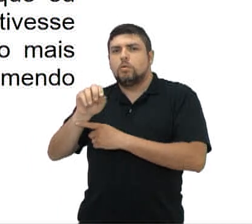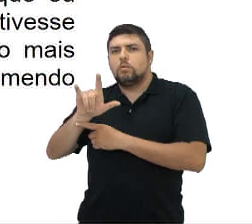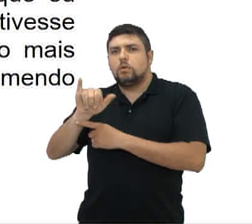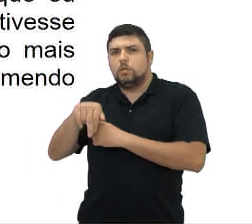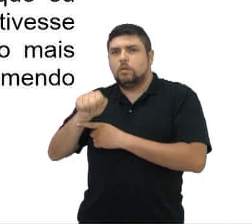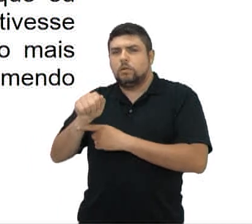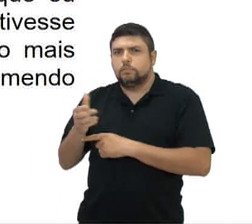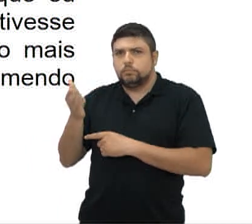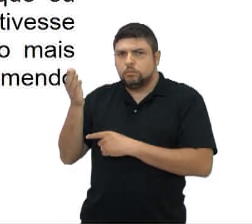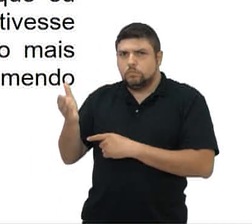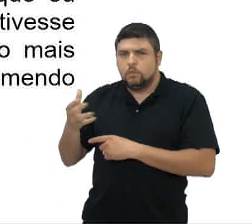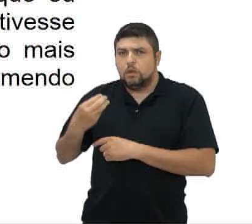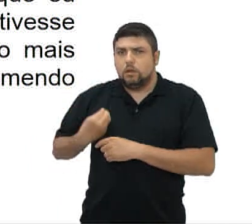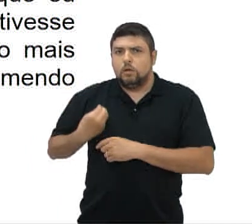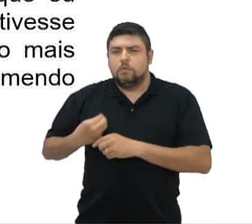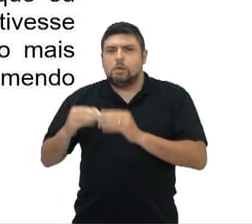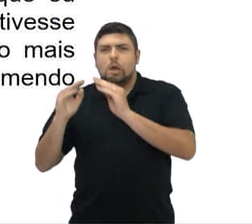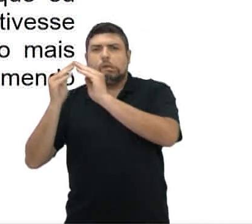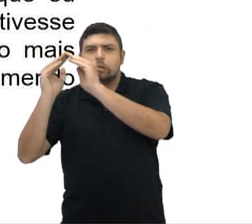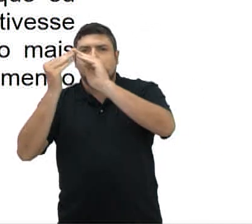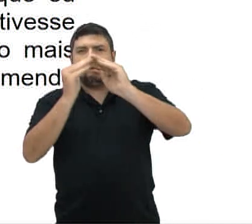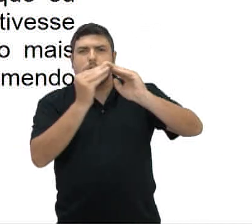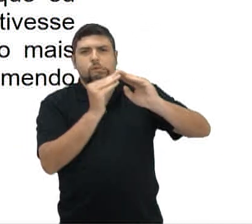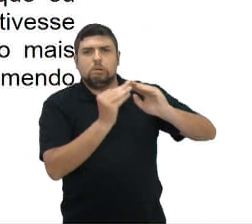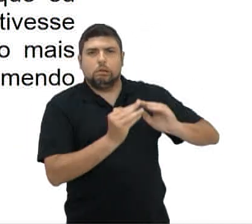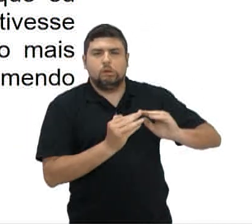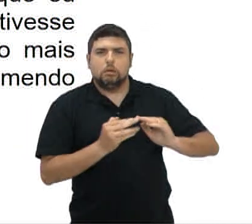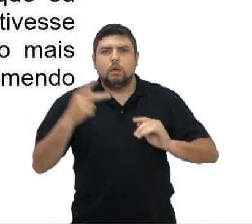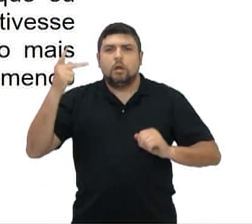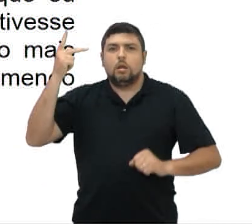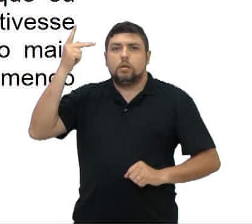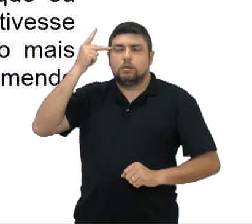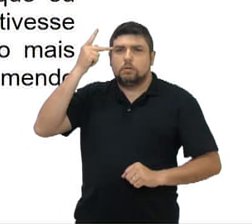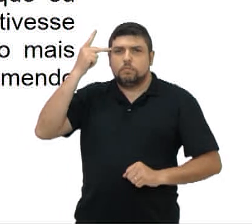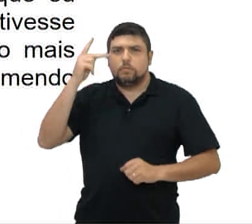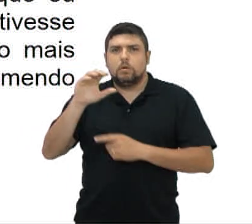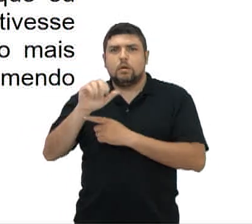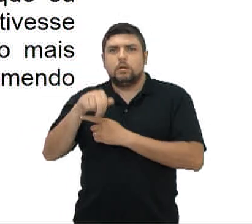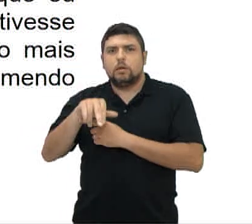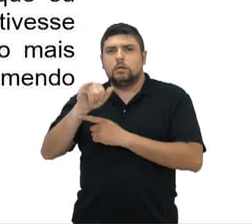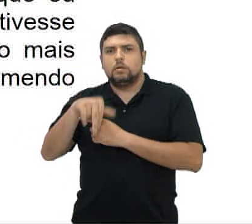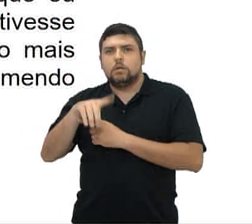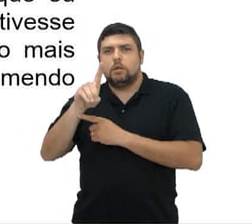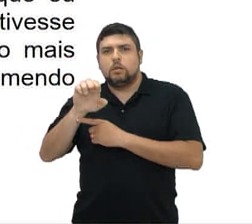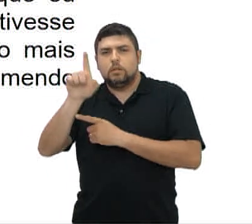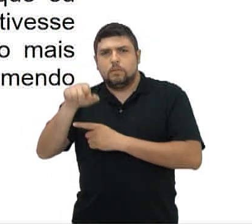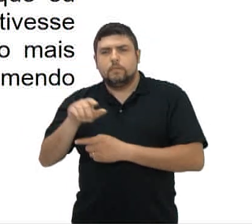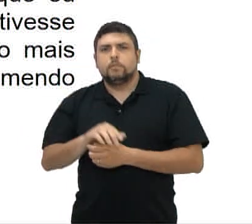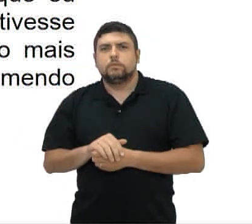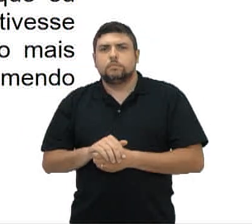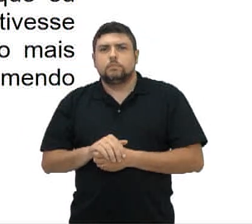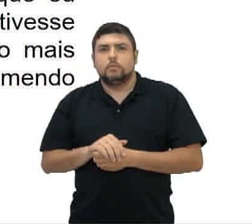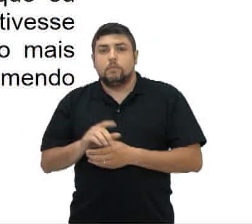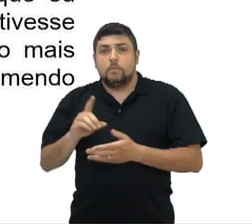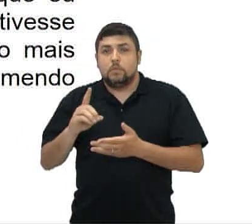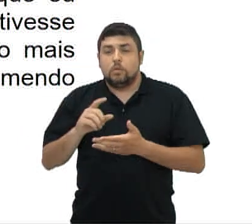morava na favela do Canindé, em São Paulo. Em seu diário, relatou a vida miserável e a